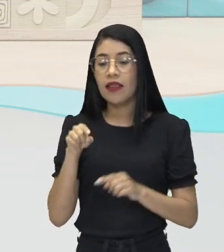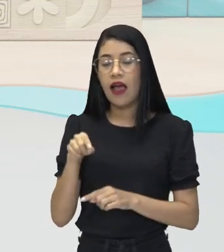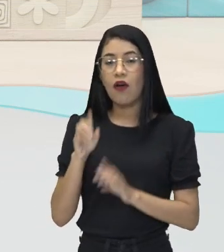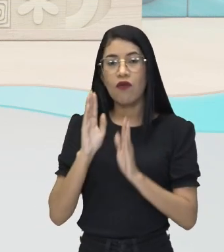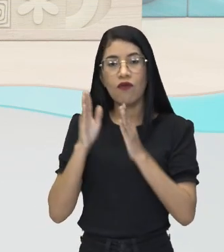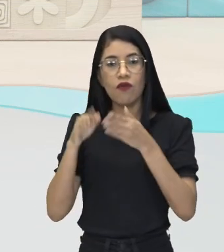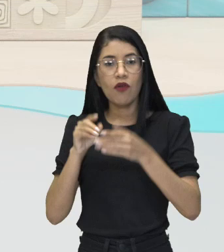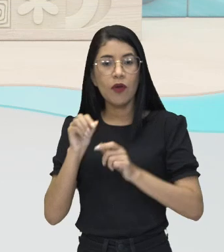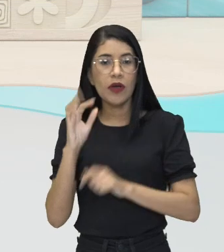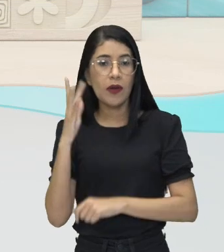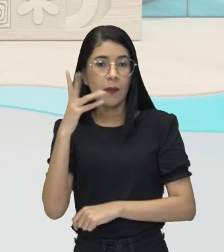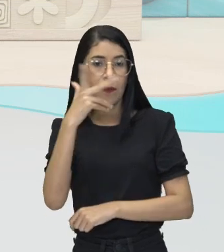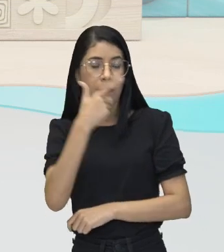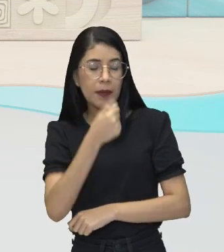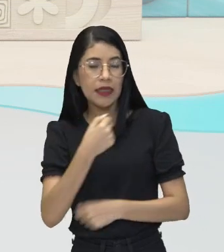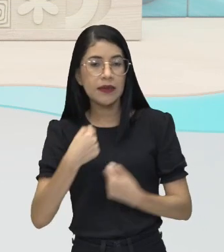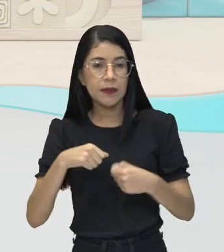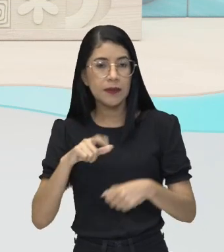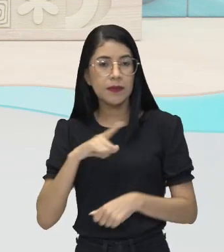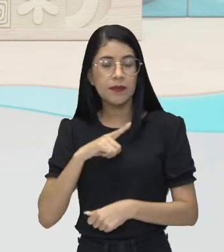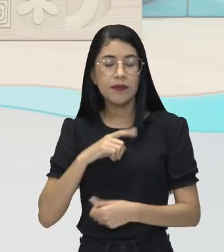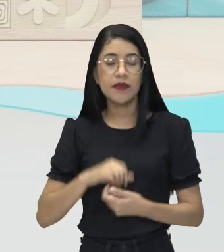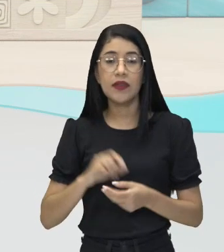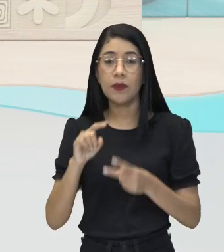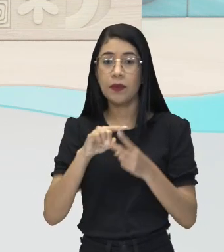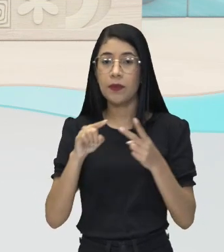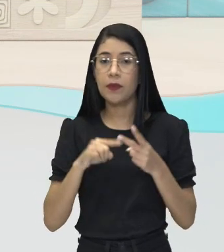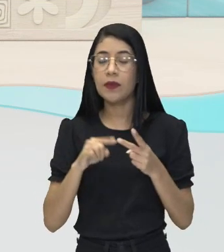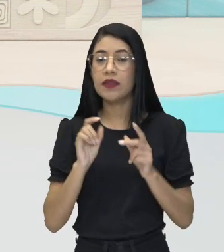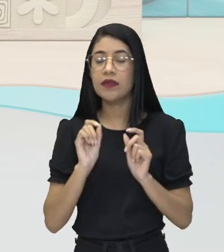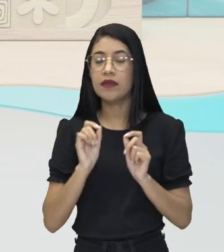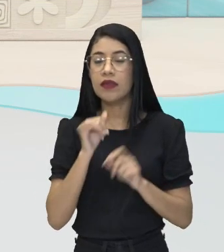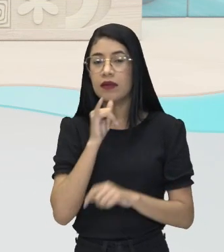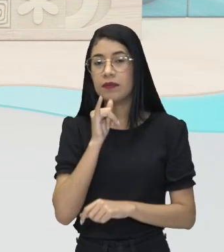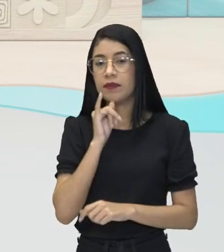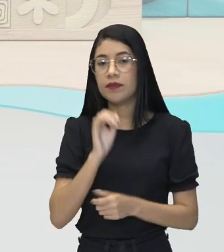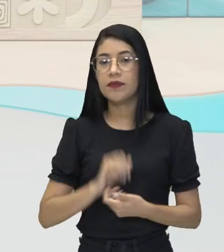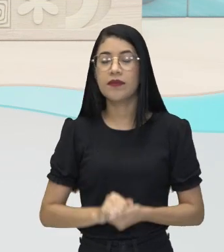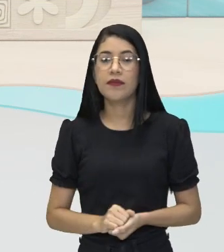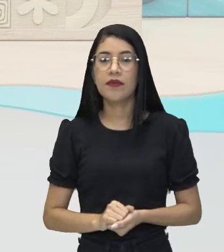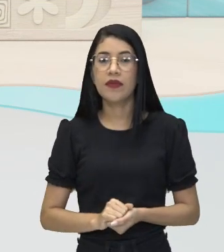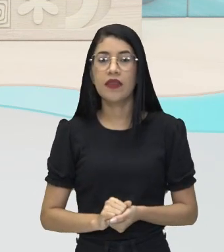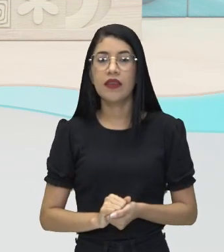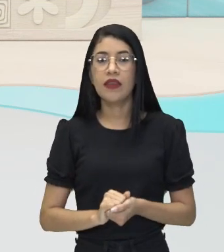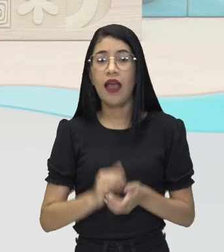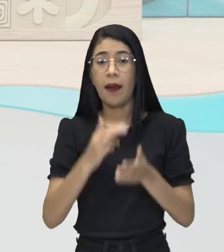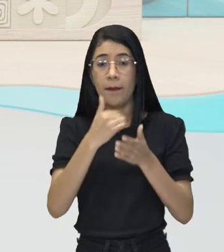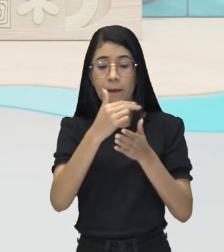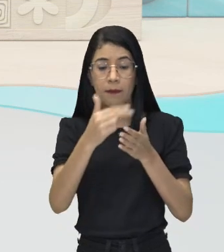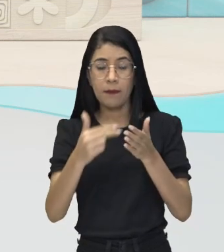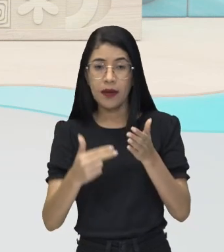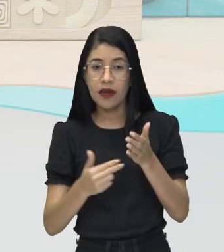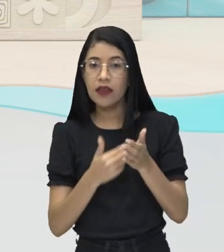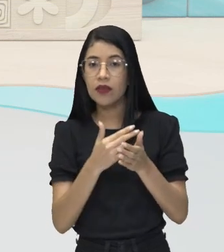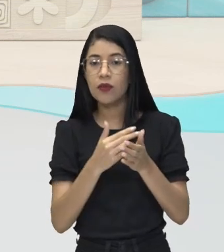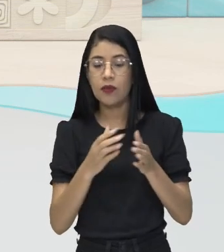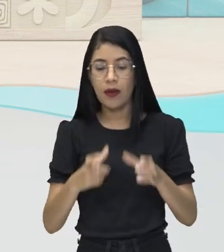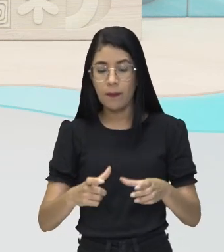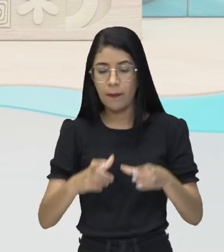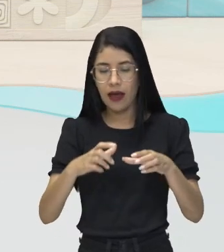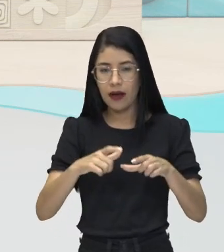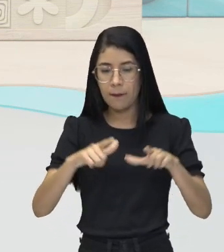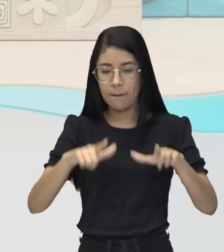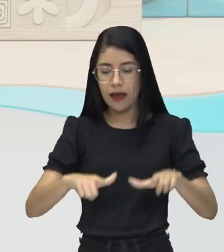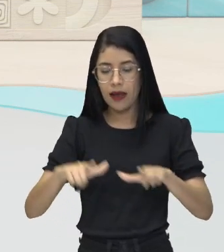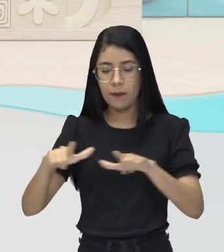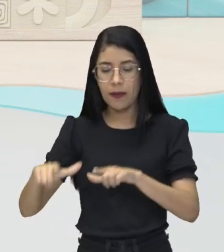Então, aqui nós temos dois exemplos, se vocês perceberem, né? A arte da pintura era desenvolvida em cerâmica, bem como